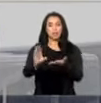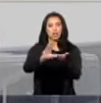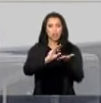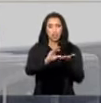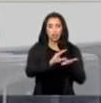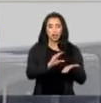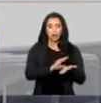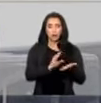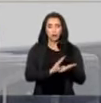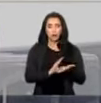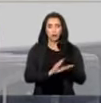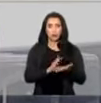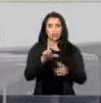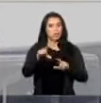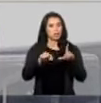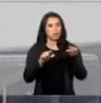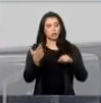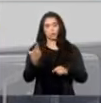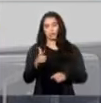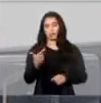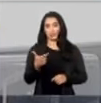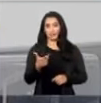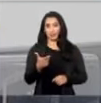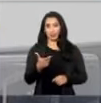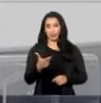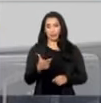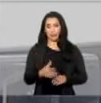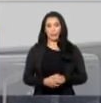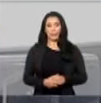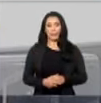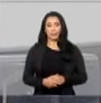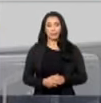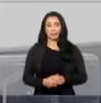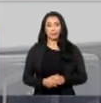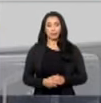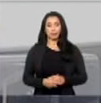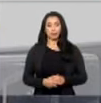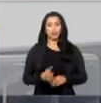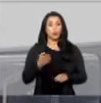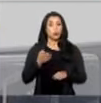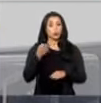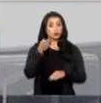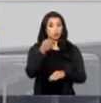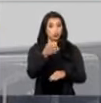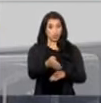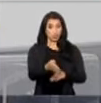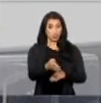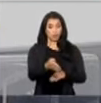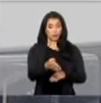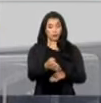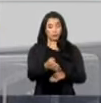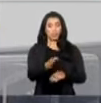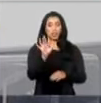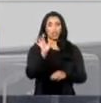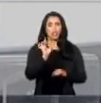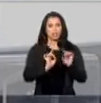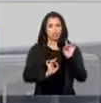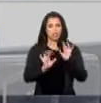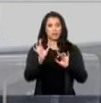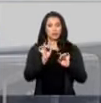na aprovação desses projetos. No fomento direto, no caso específico do